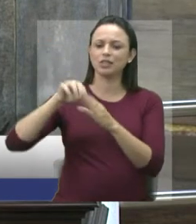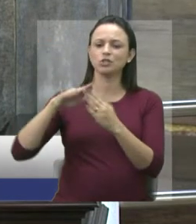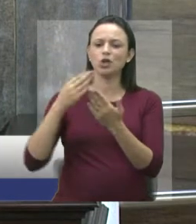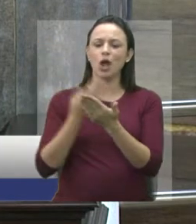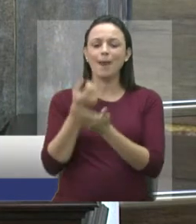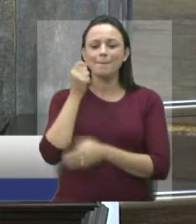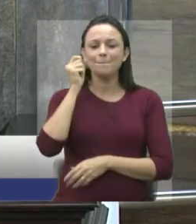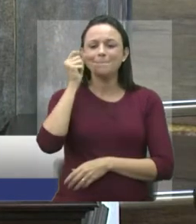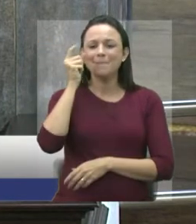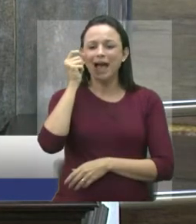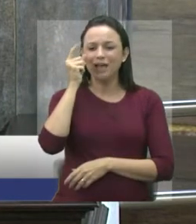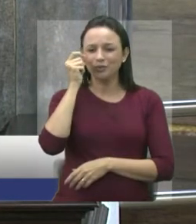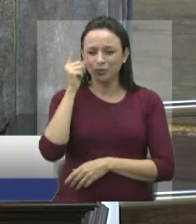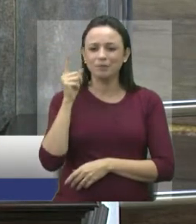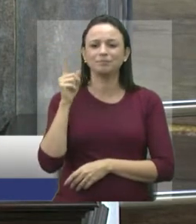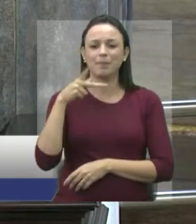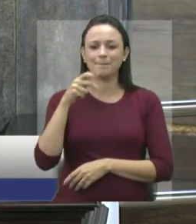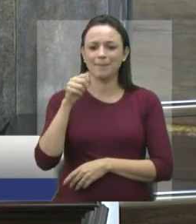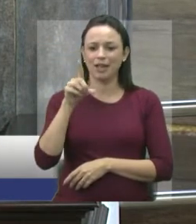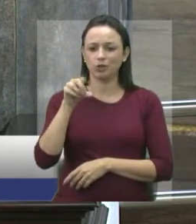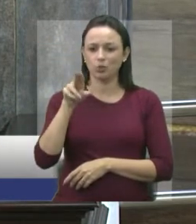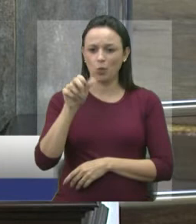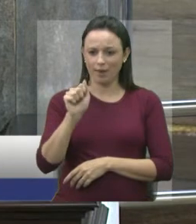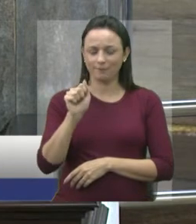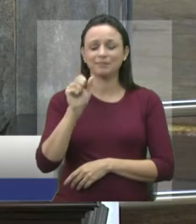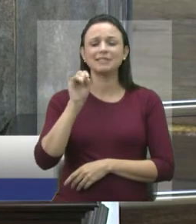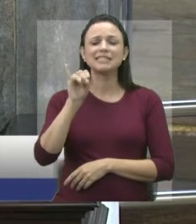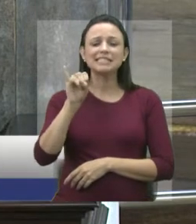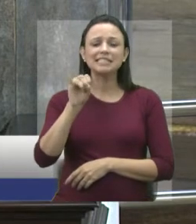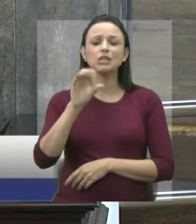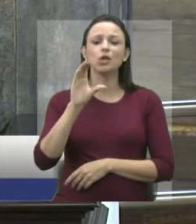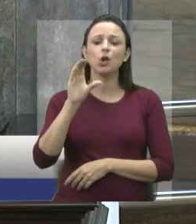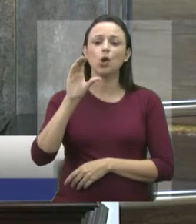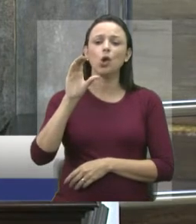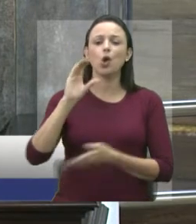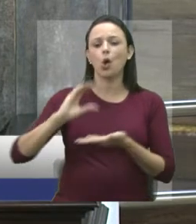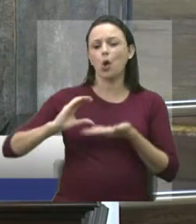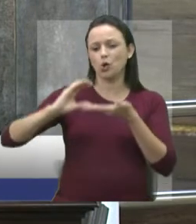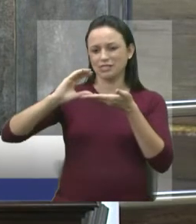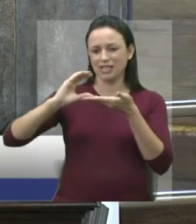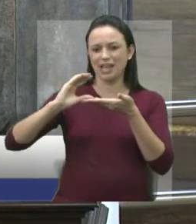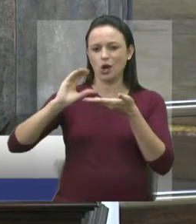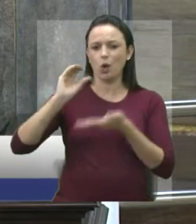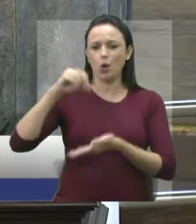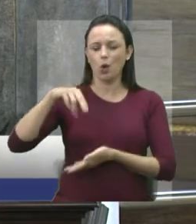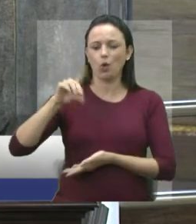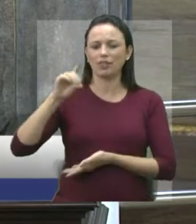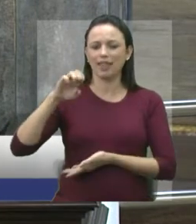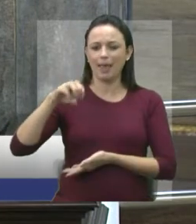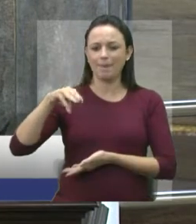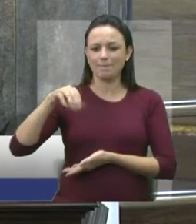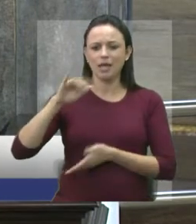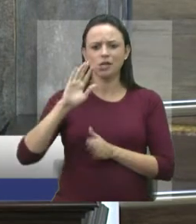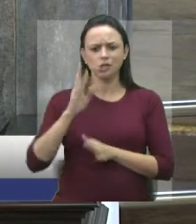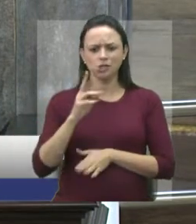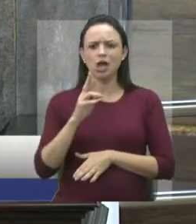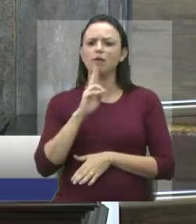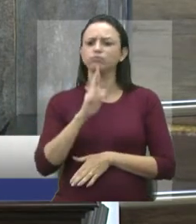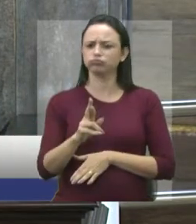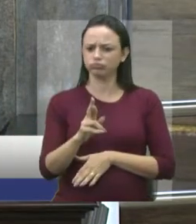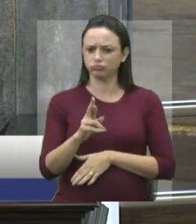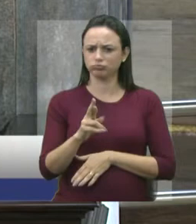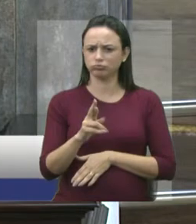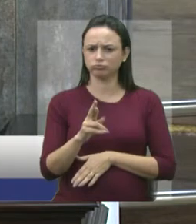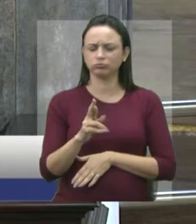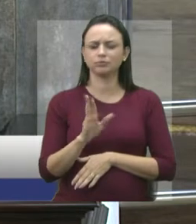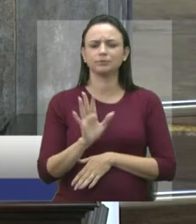Padua Salles, e se o condena já se posicionou em relação à questão. Nós tivemos há pouco